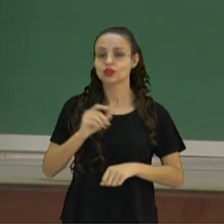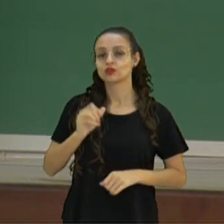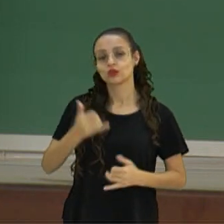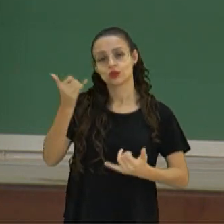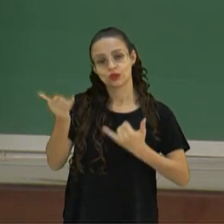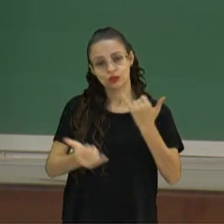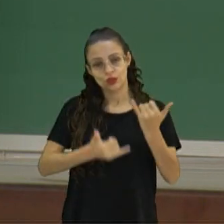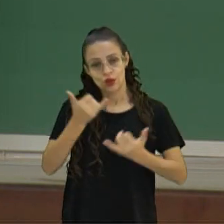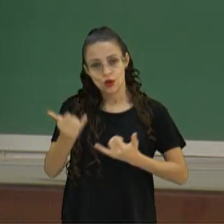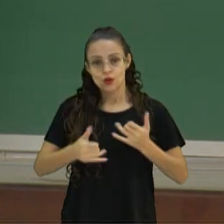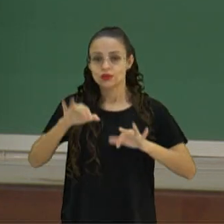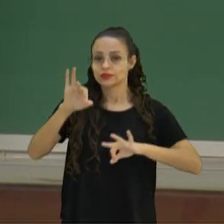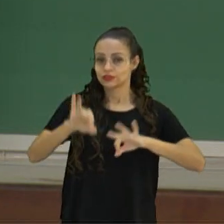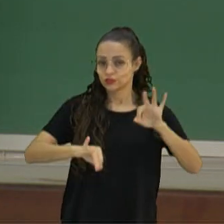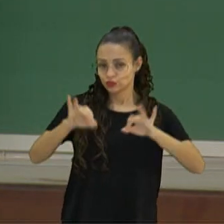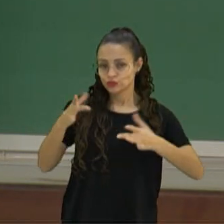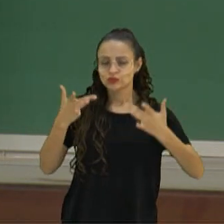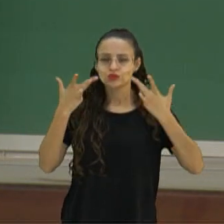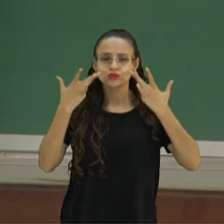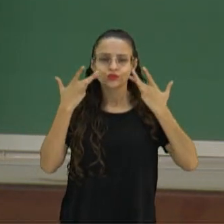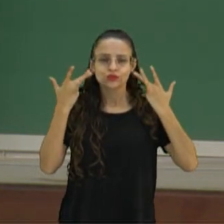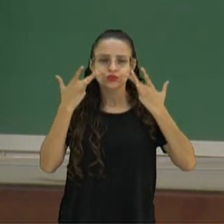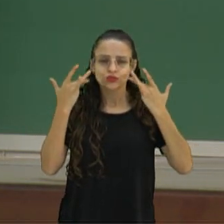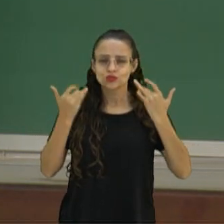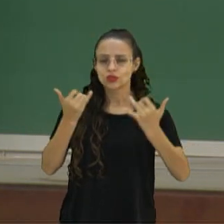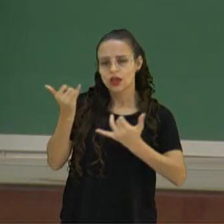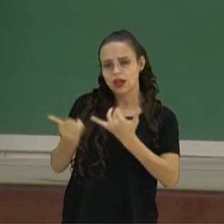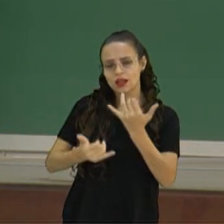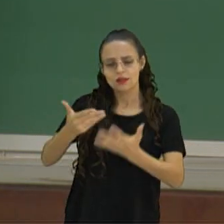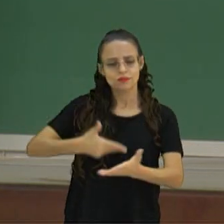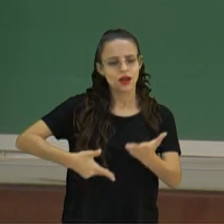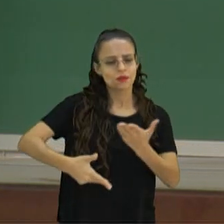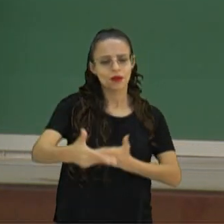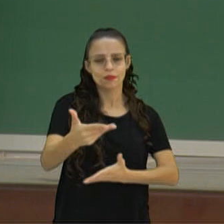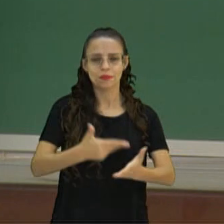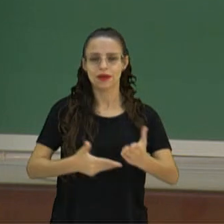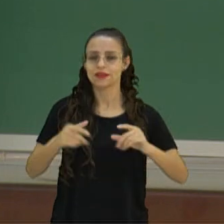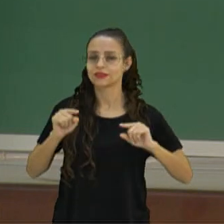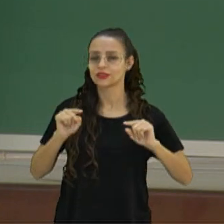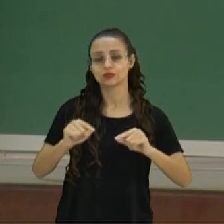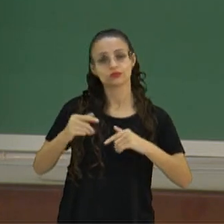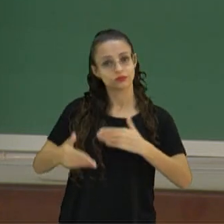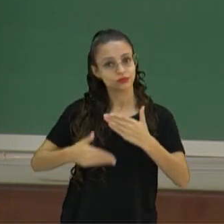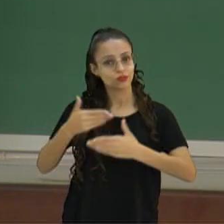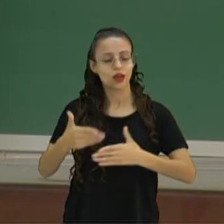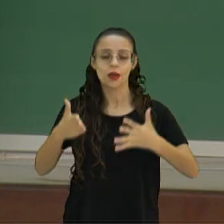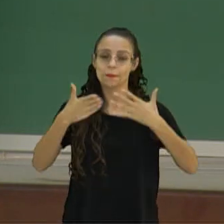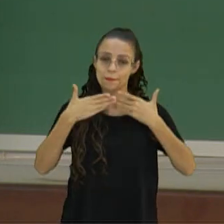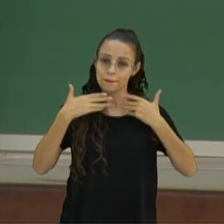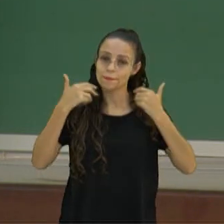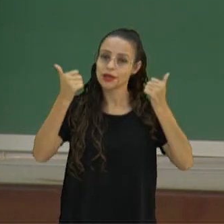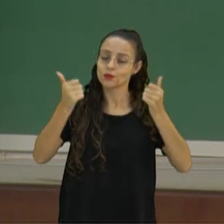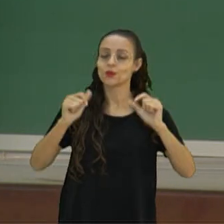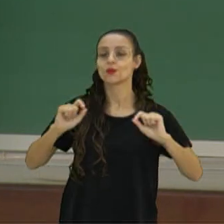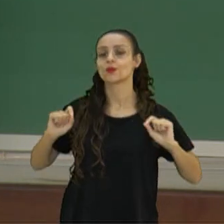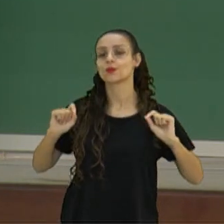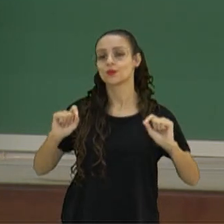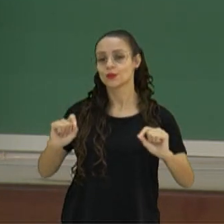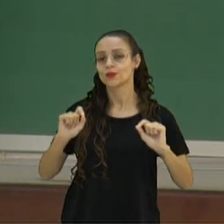de jogos, né? De atividades lúdicas, recreativas ali, vai estar desenvolvendo, aprimorando ainda